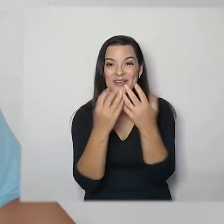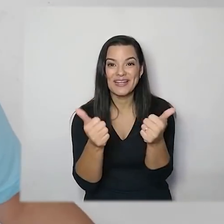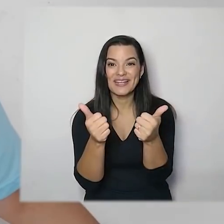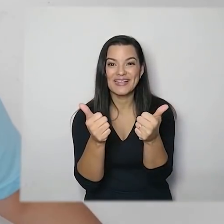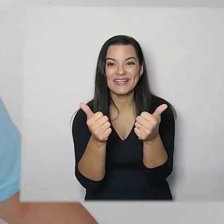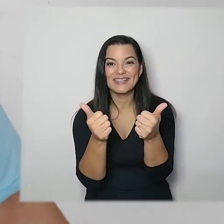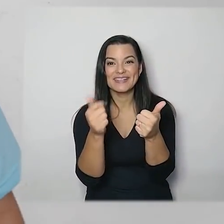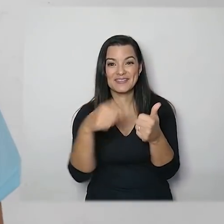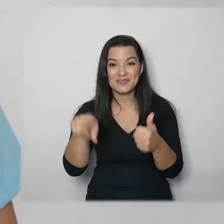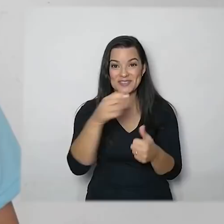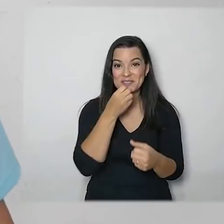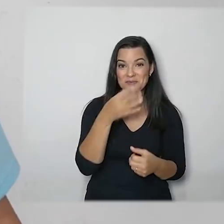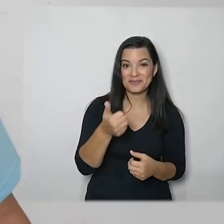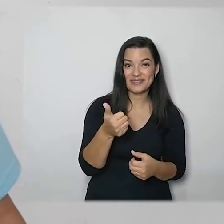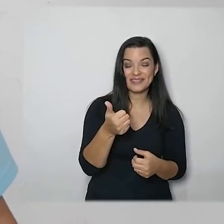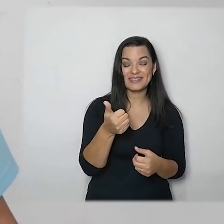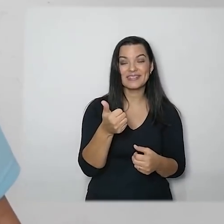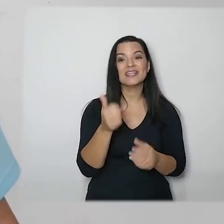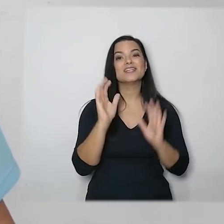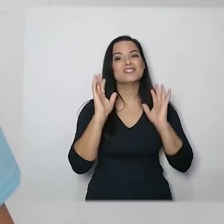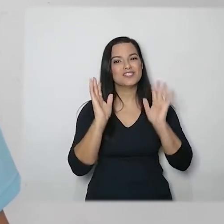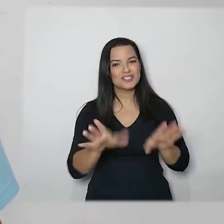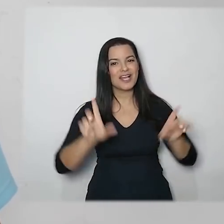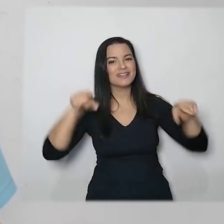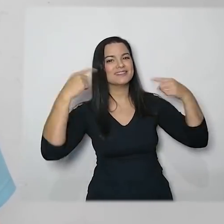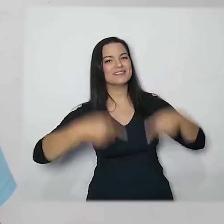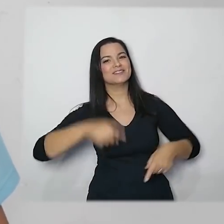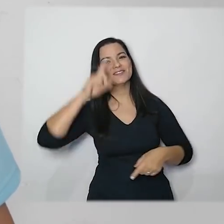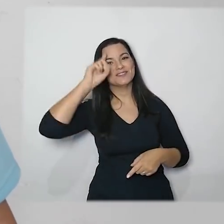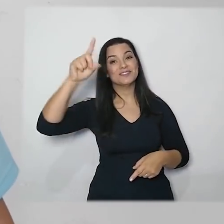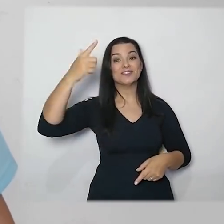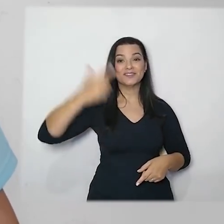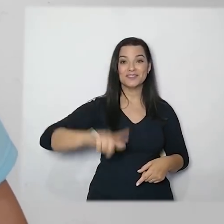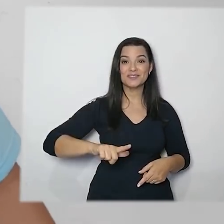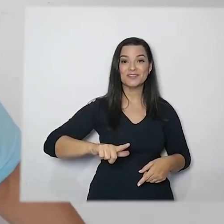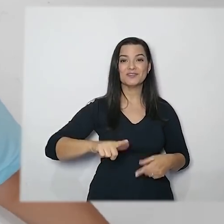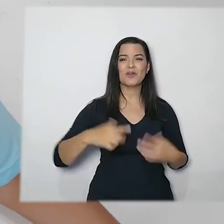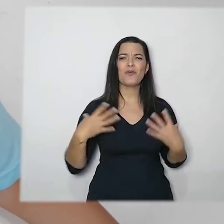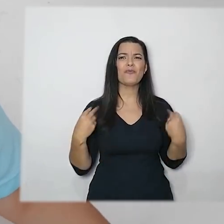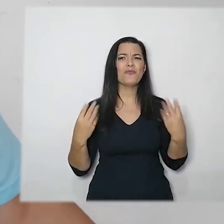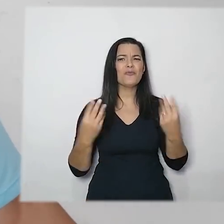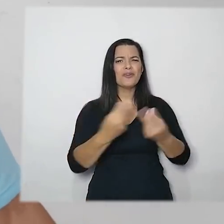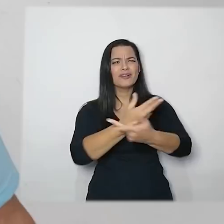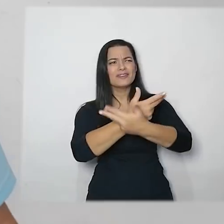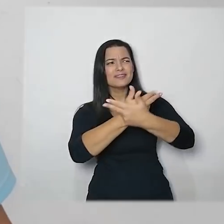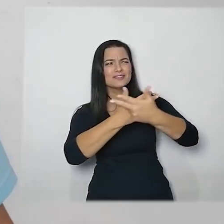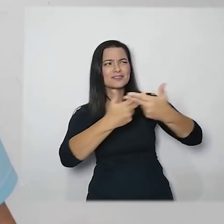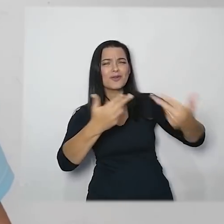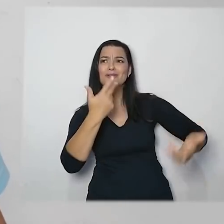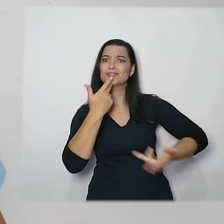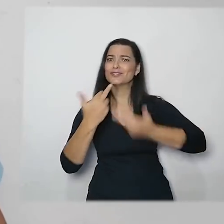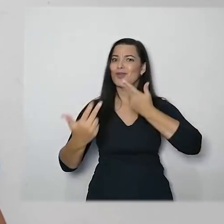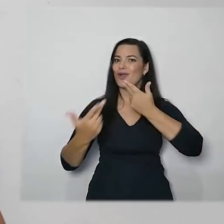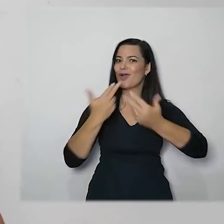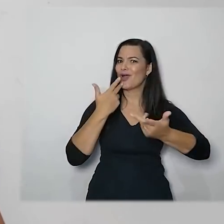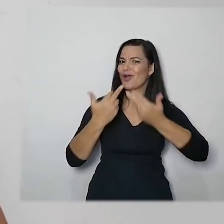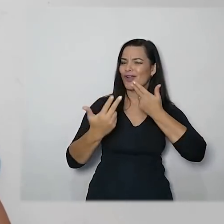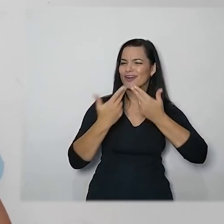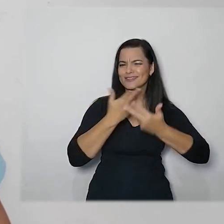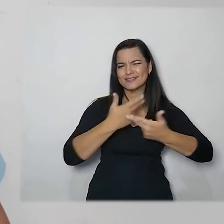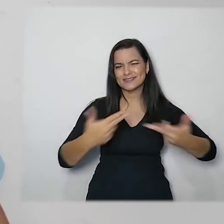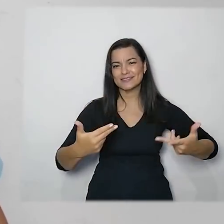Pessoal, tudo bem com vocês? Chegamos no desafio do dia, cheios de cores, formas e